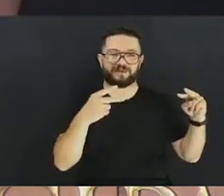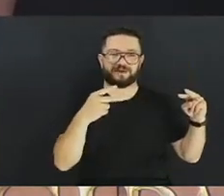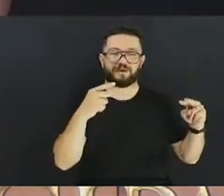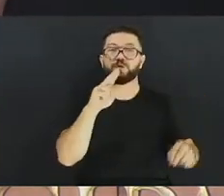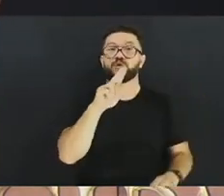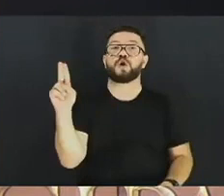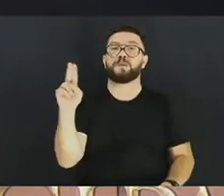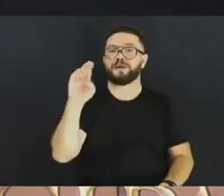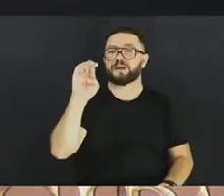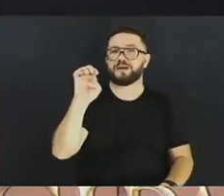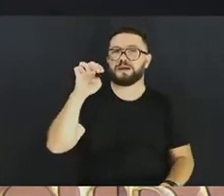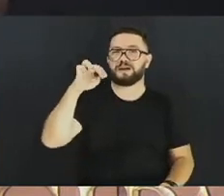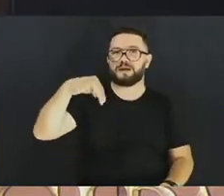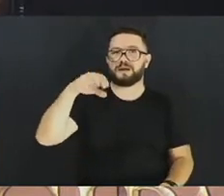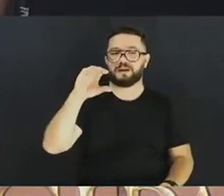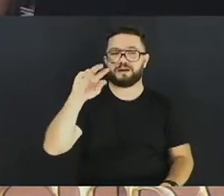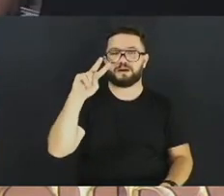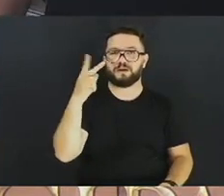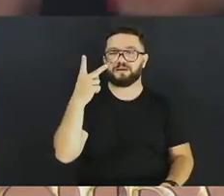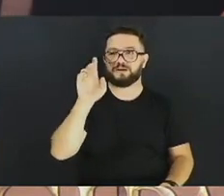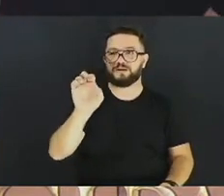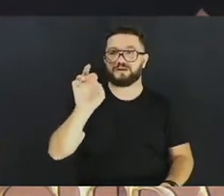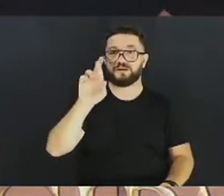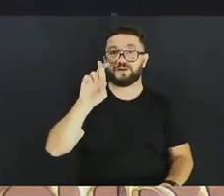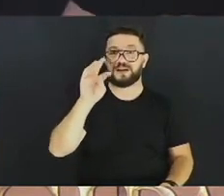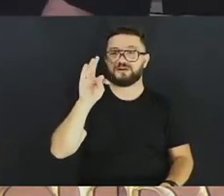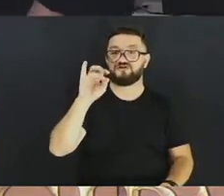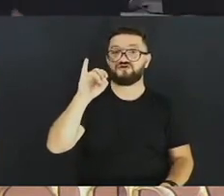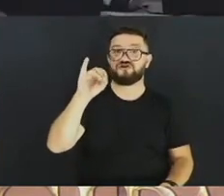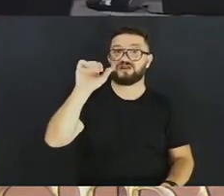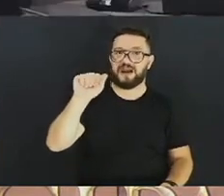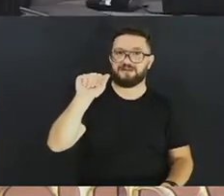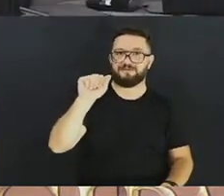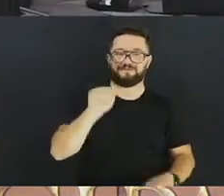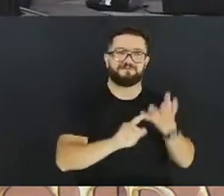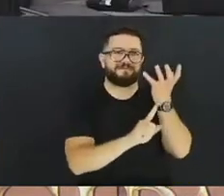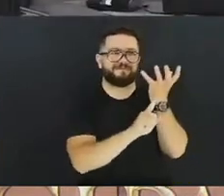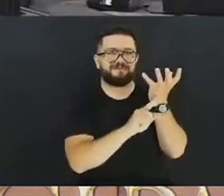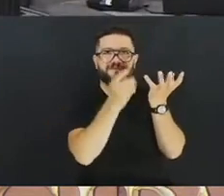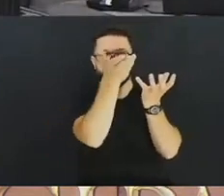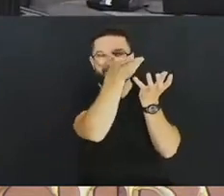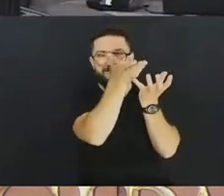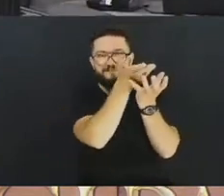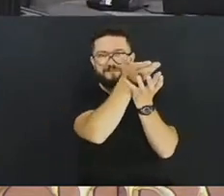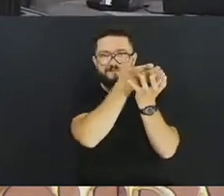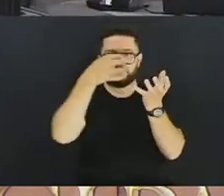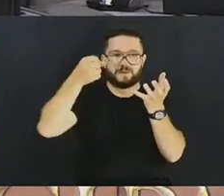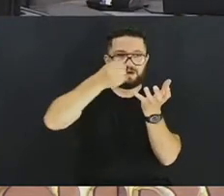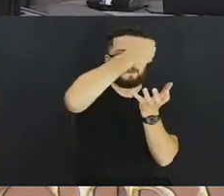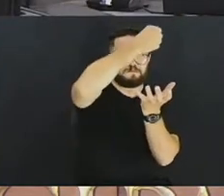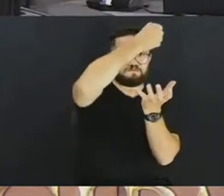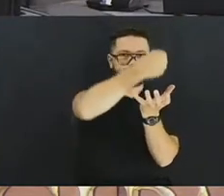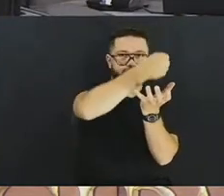pinhão, certo? Enxertia. Parte da resposta da vereadora, que acredito que já estava aqui no meu cidadão